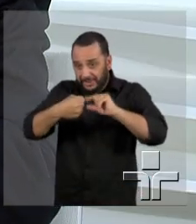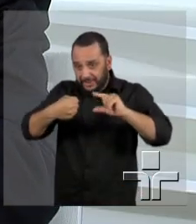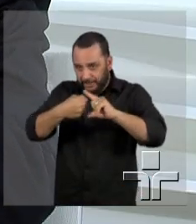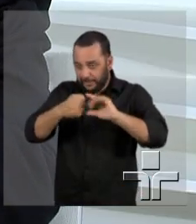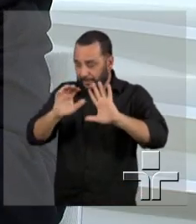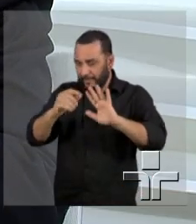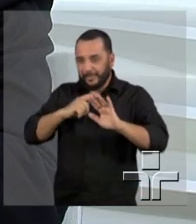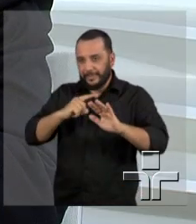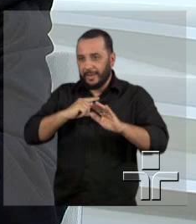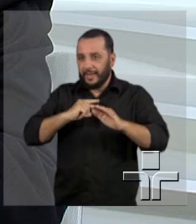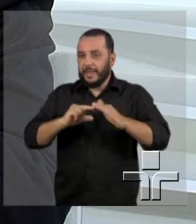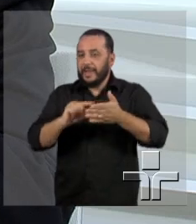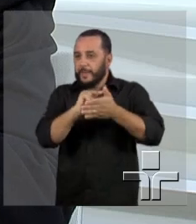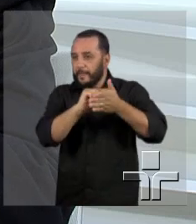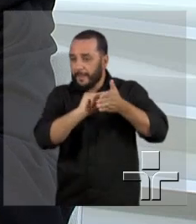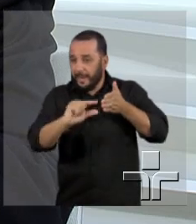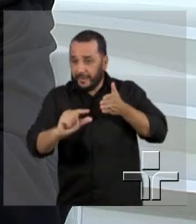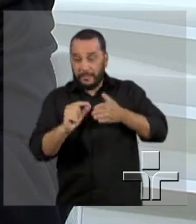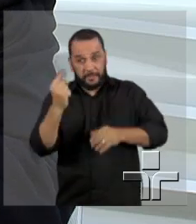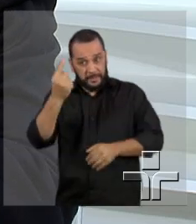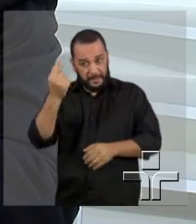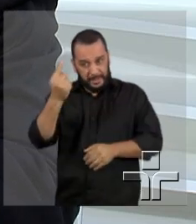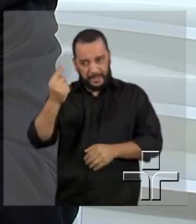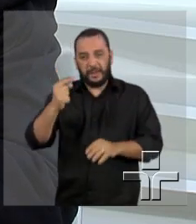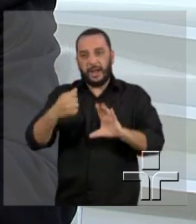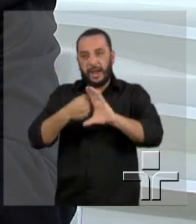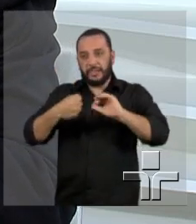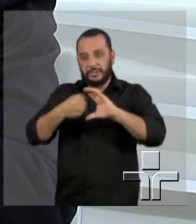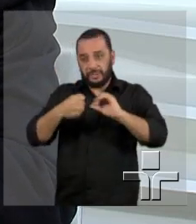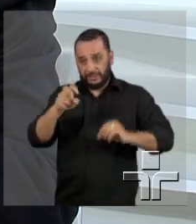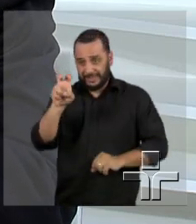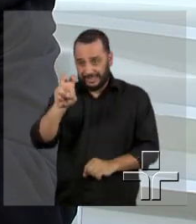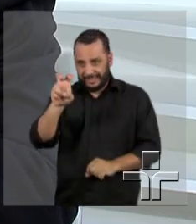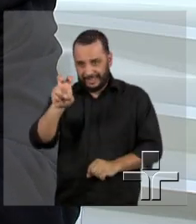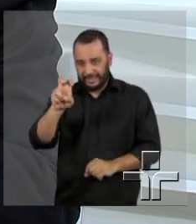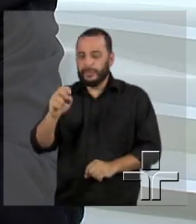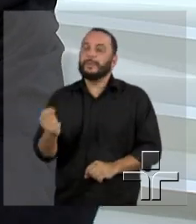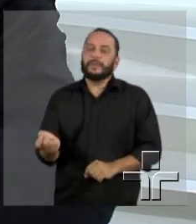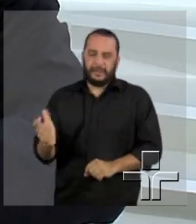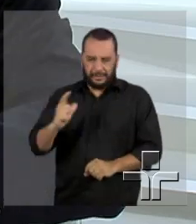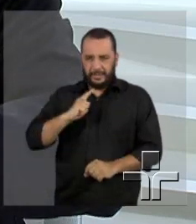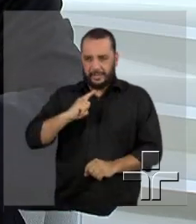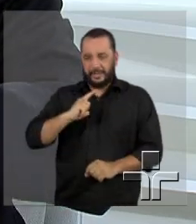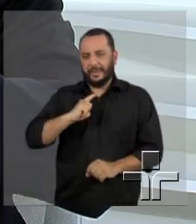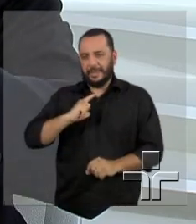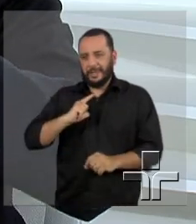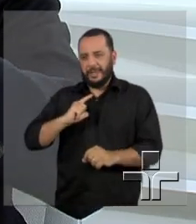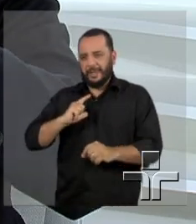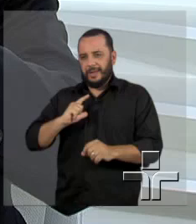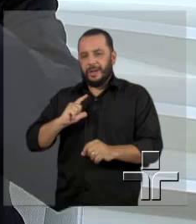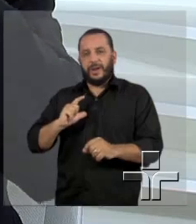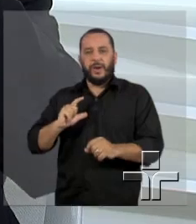parágrafo 1º do artigo 5º, a Constituição, numa raríssima norma